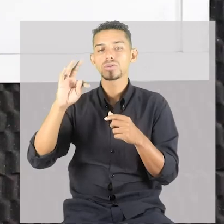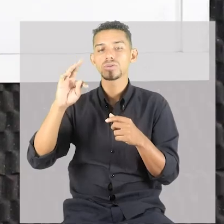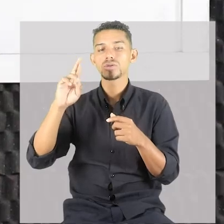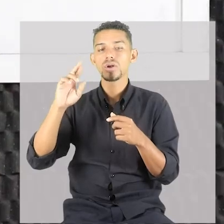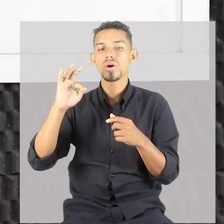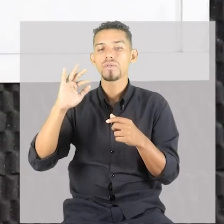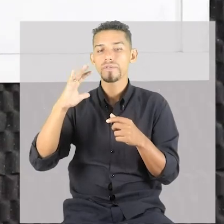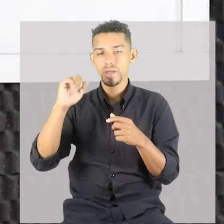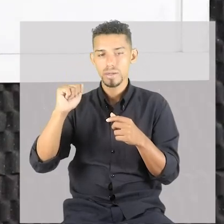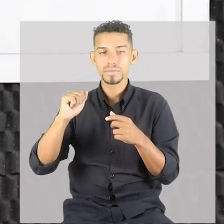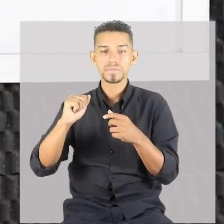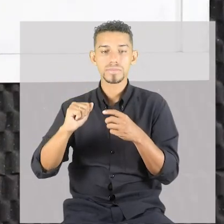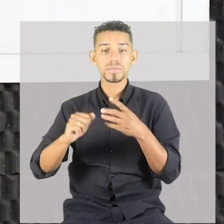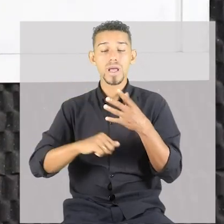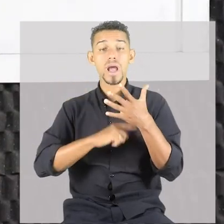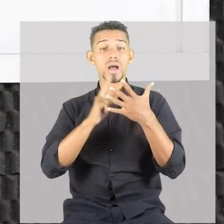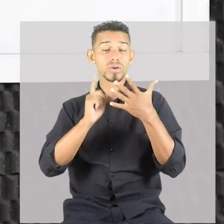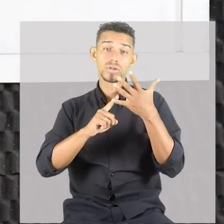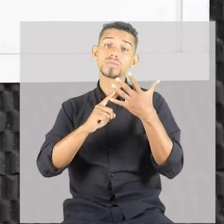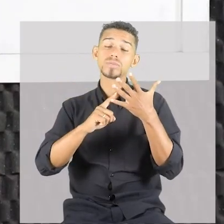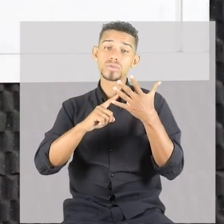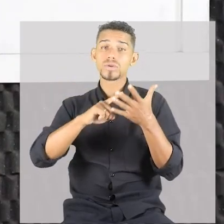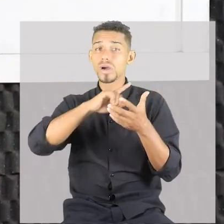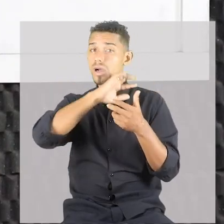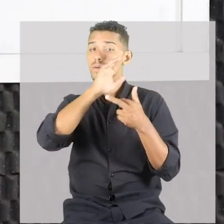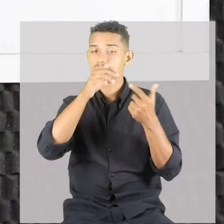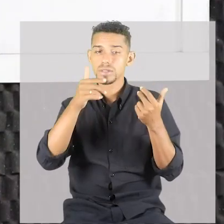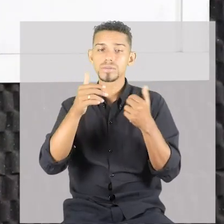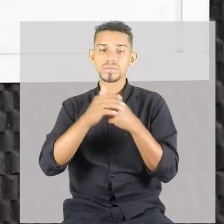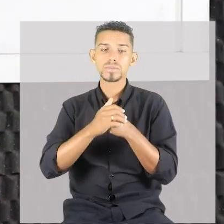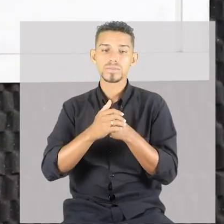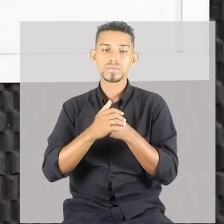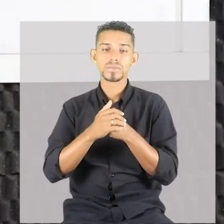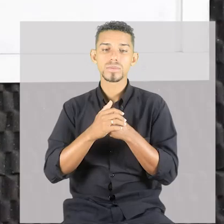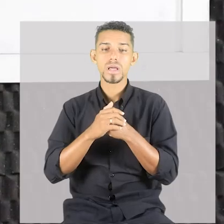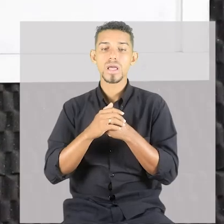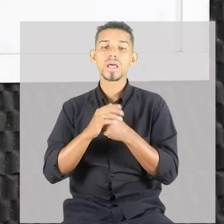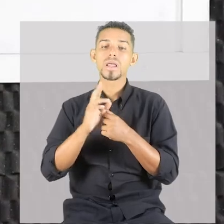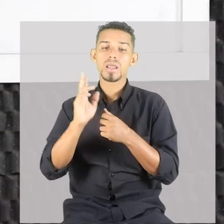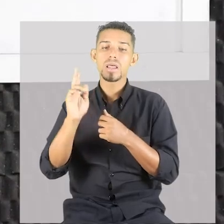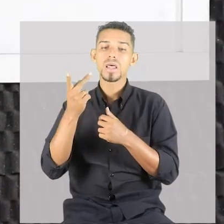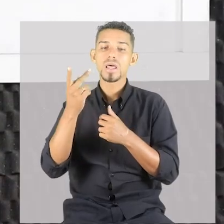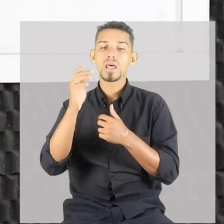E aqui, né, lá para os animais, você vai colocar que eles são